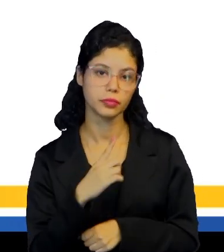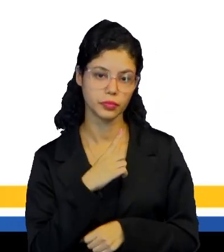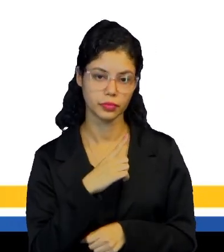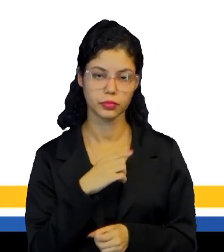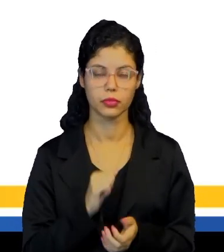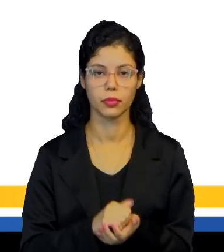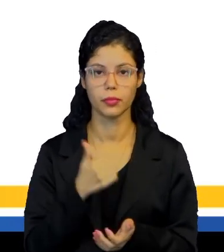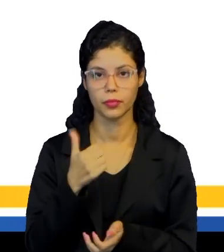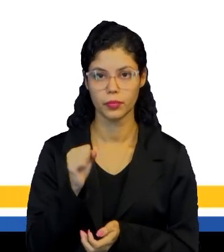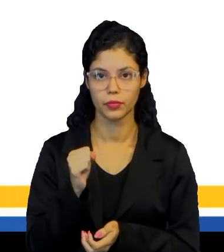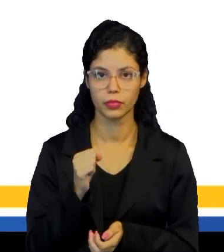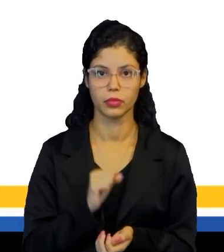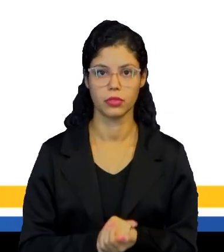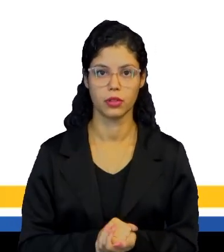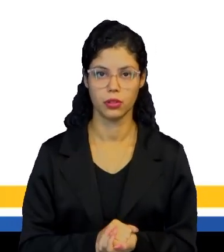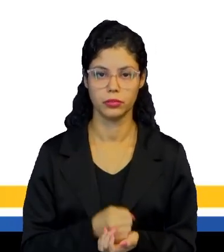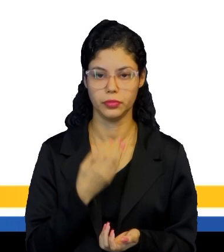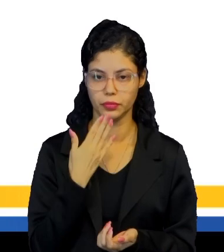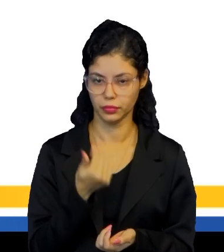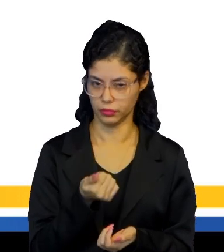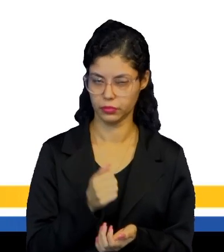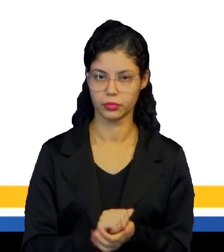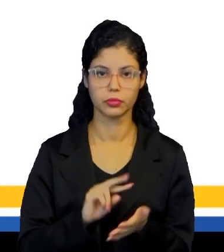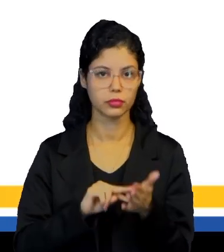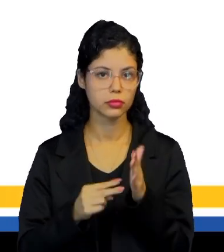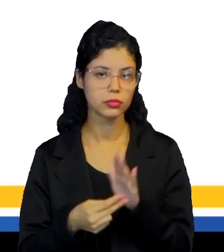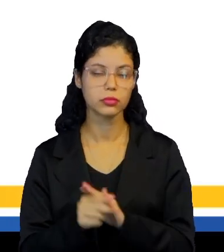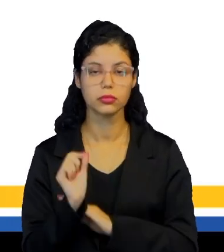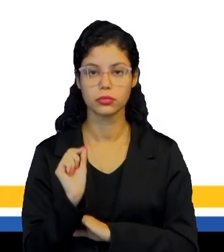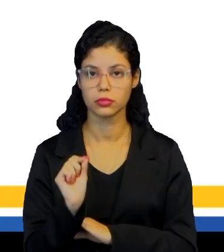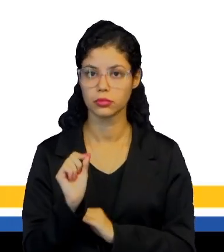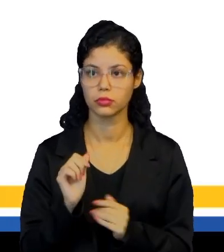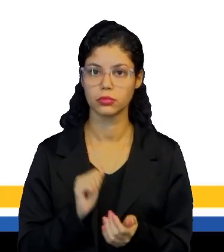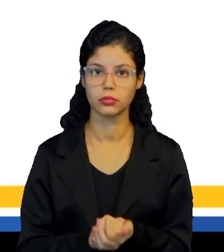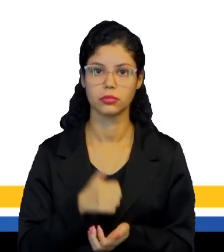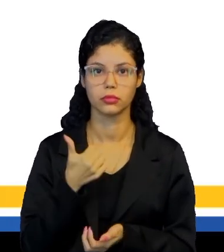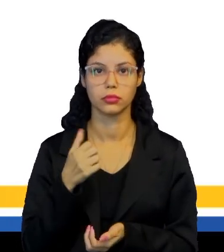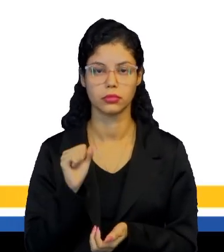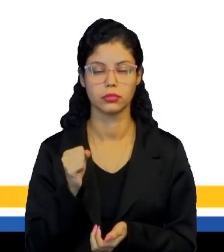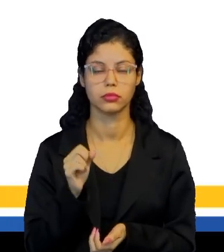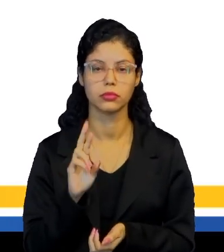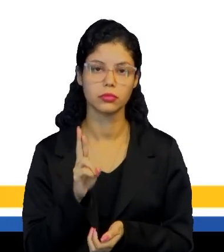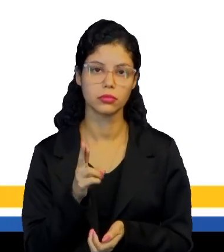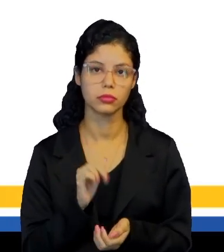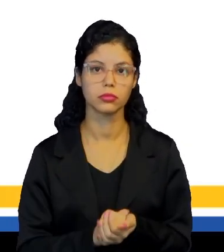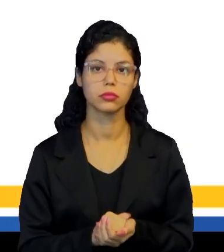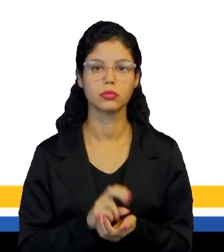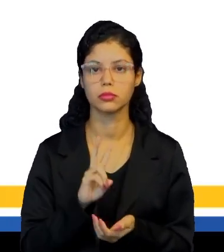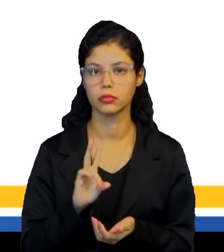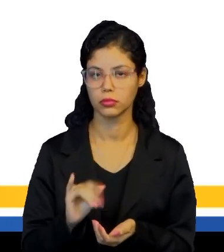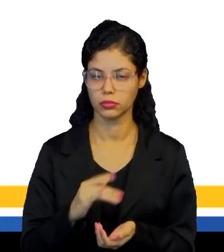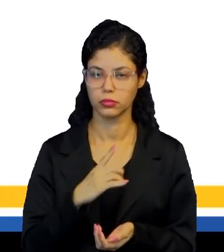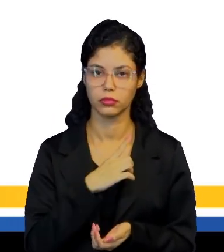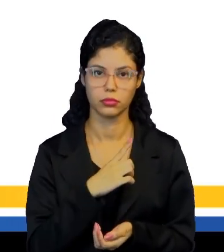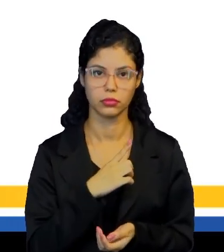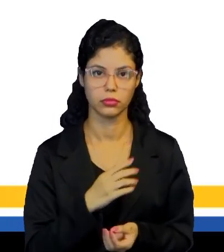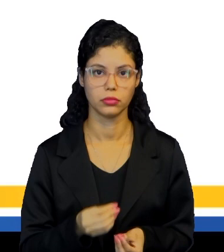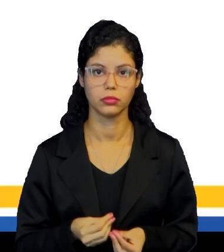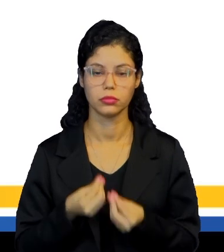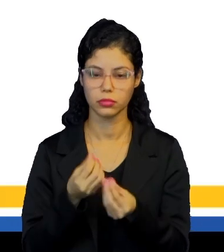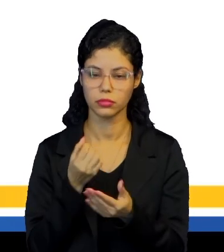por 18 reais tudo bem isso significa que com dezoito reais o cliente tá